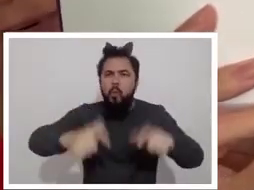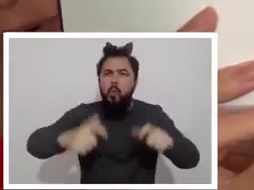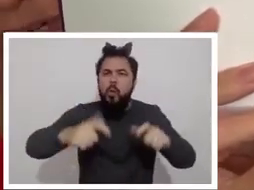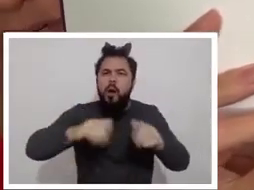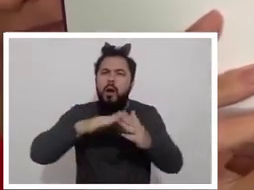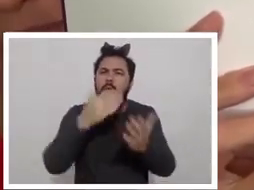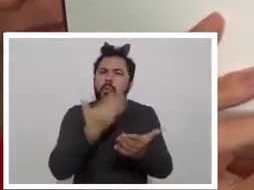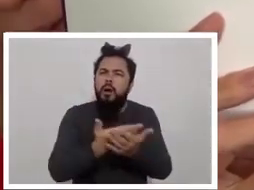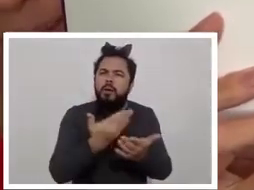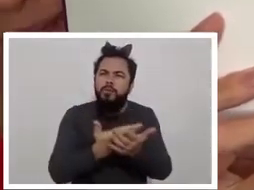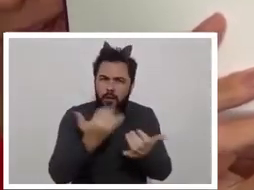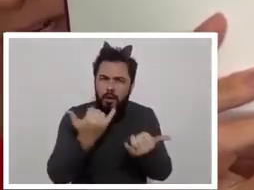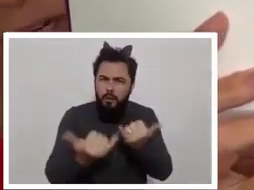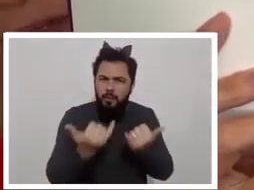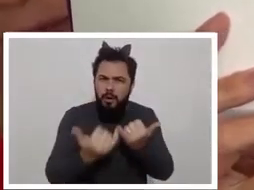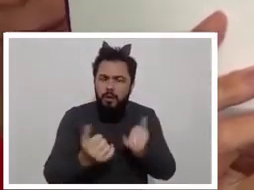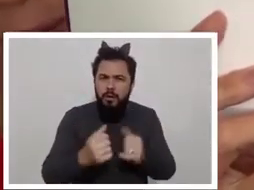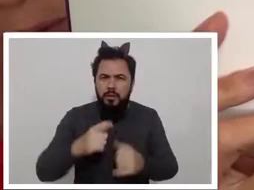e vou